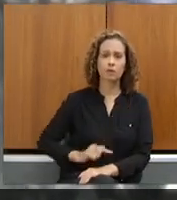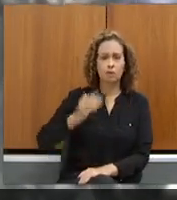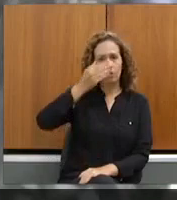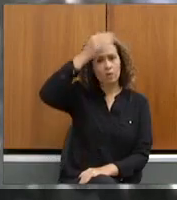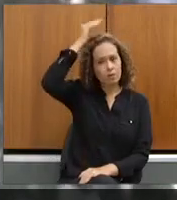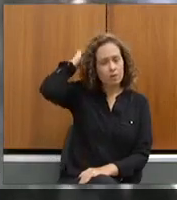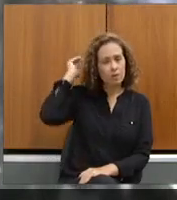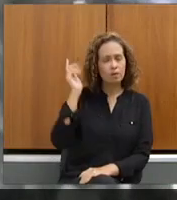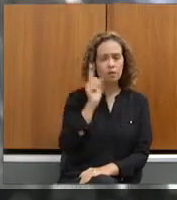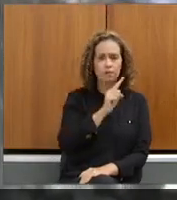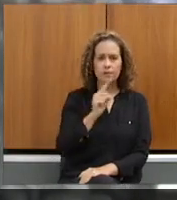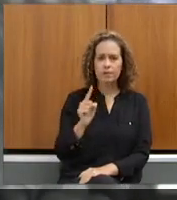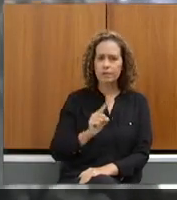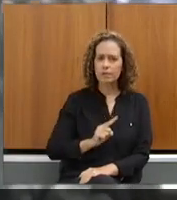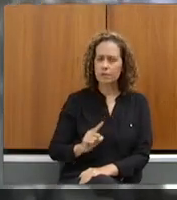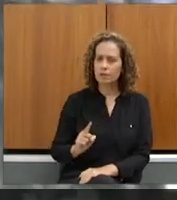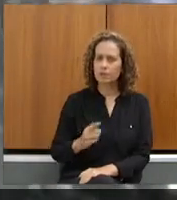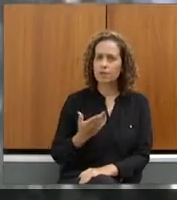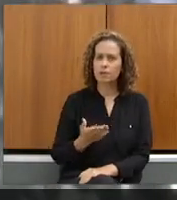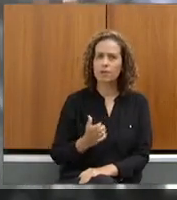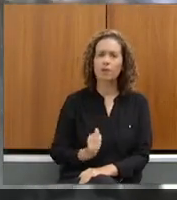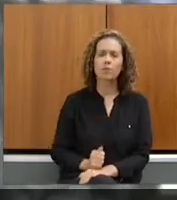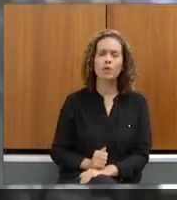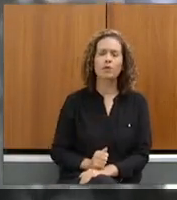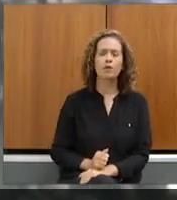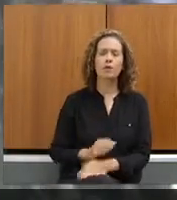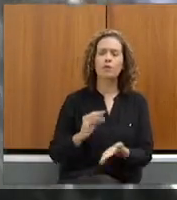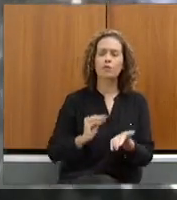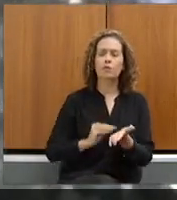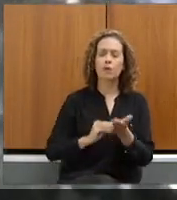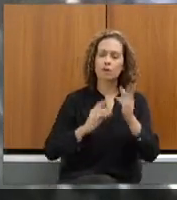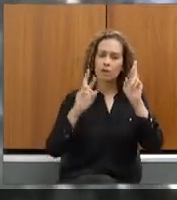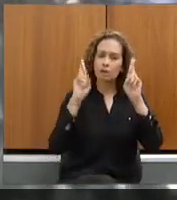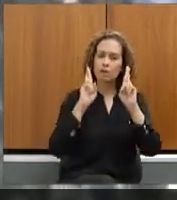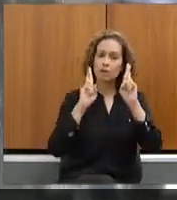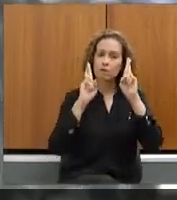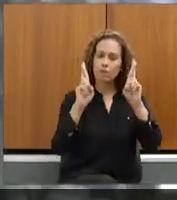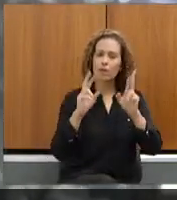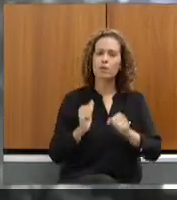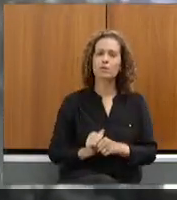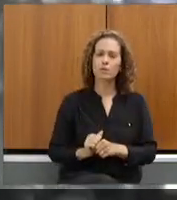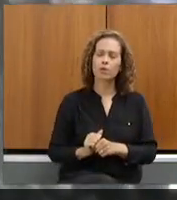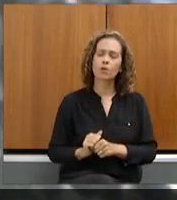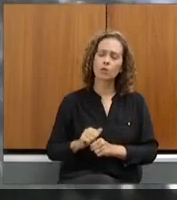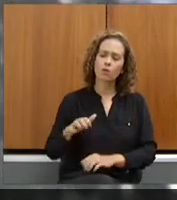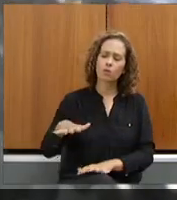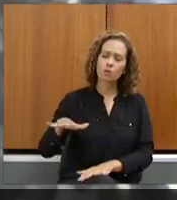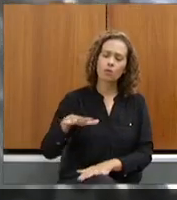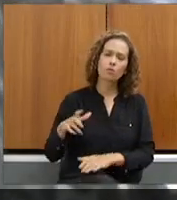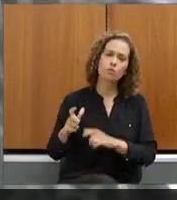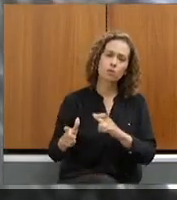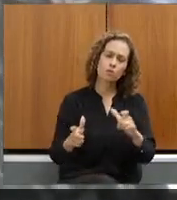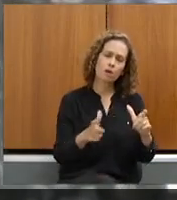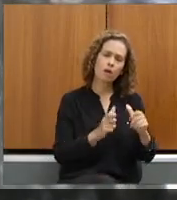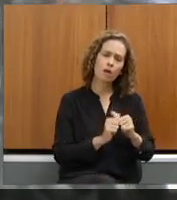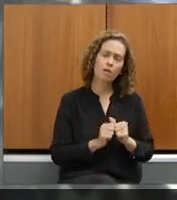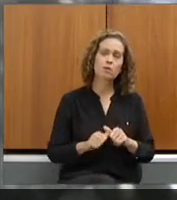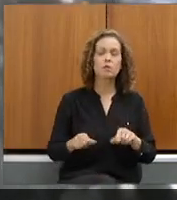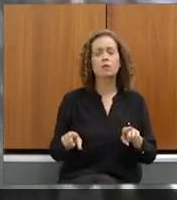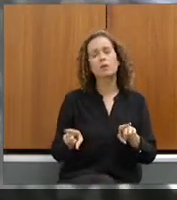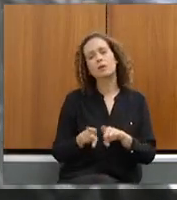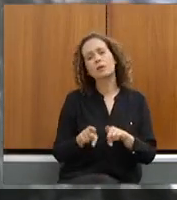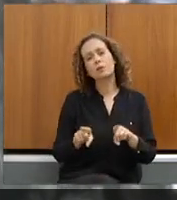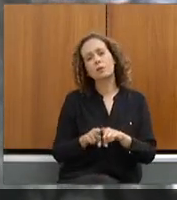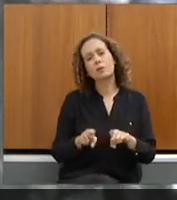construído uma Autoridade Sanitária e Respeito orientação para as regionais como tratamento é